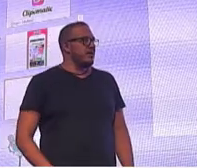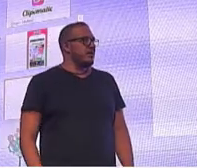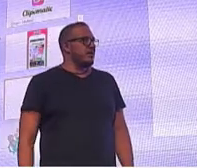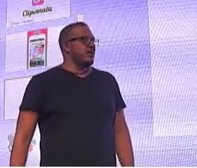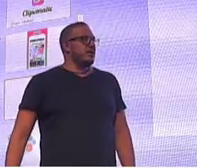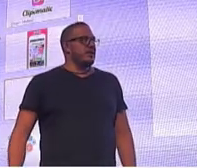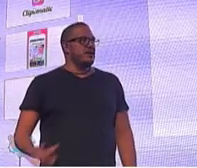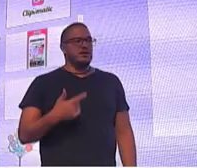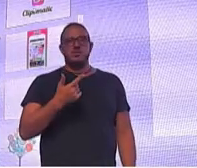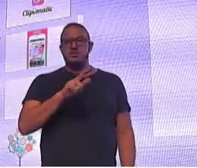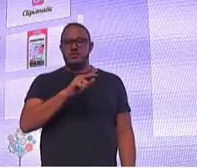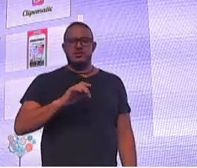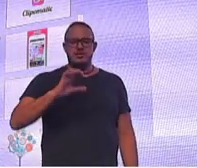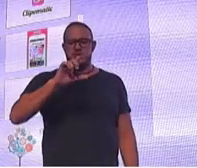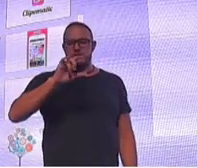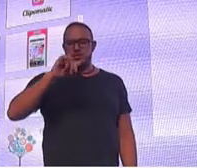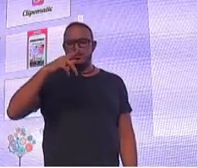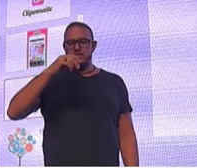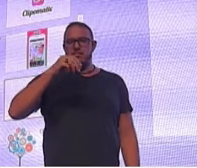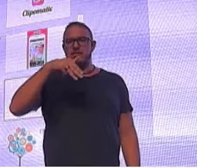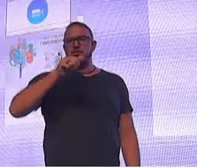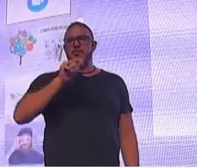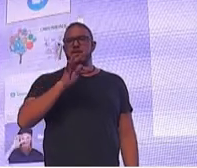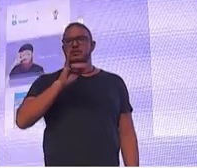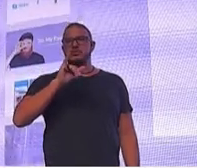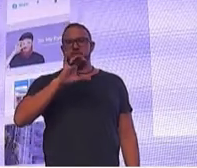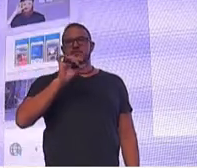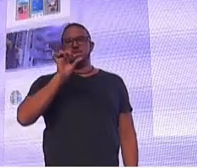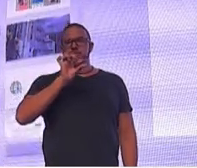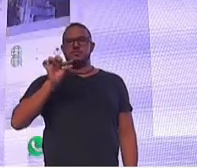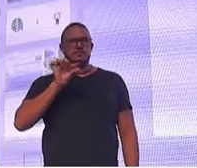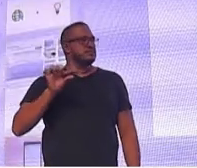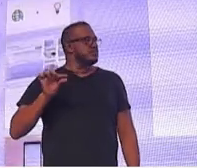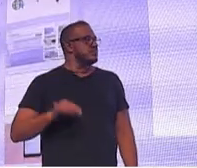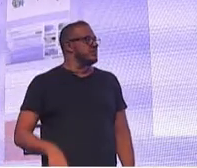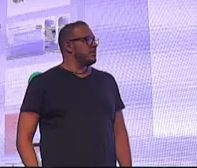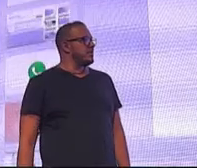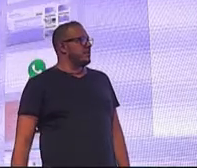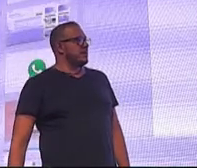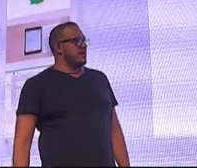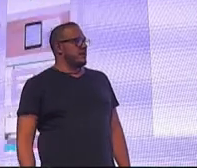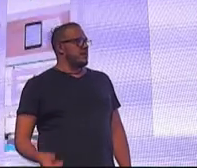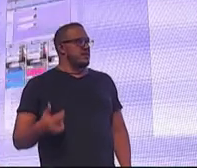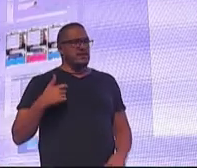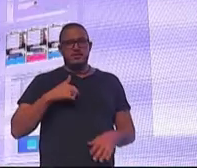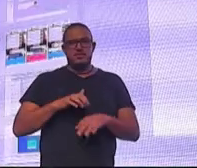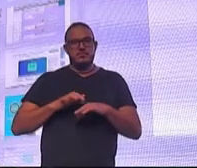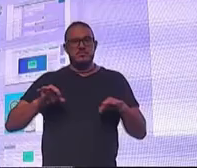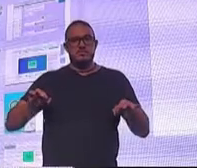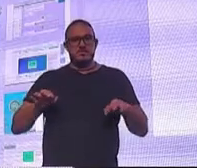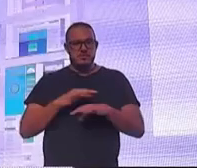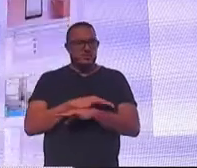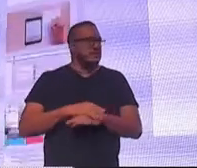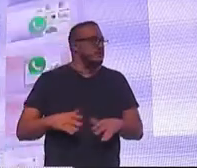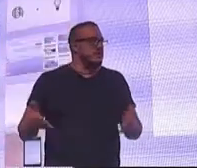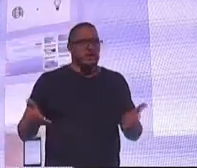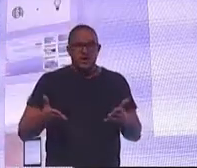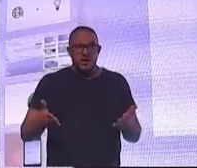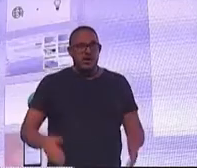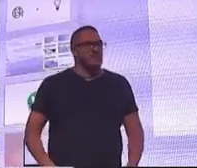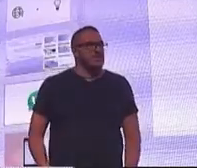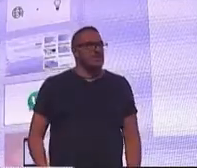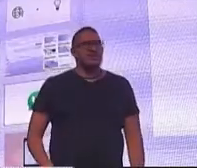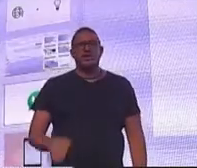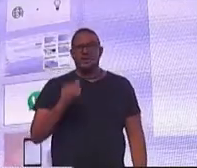Clipomatic faz legenda, esse de cima aqui. Tá bom? Vou fechar, então, com uma coisa. Eu